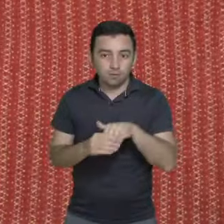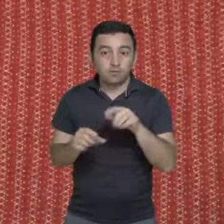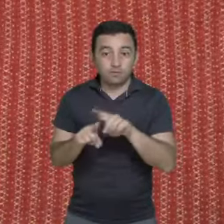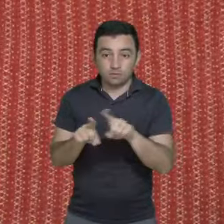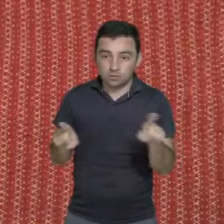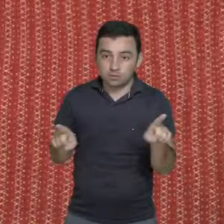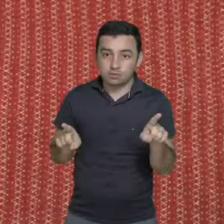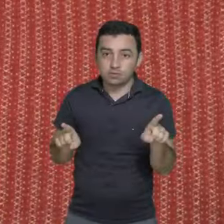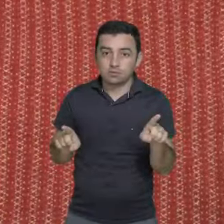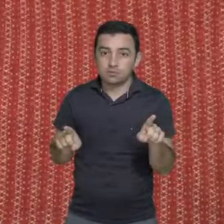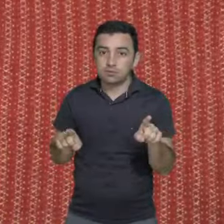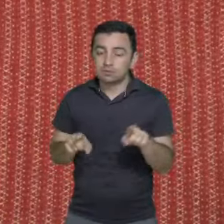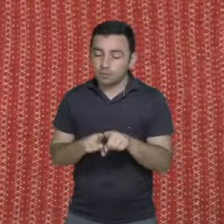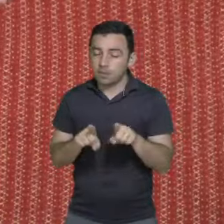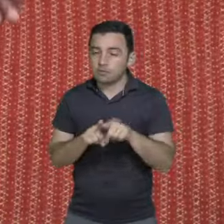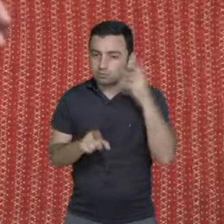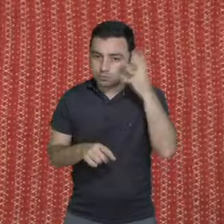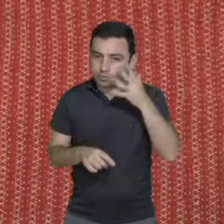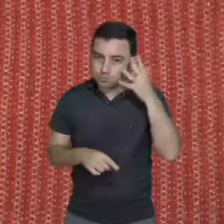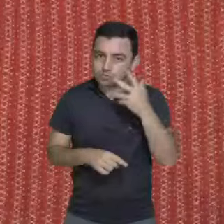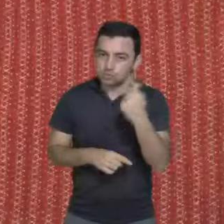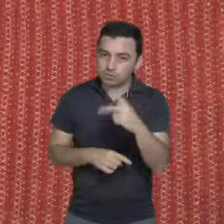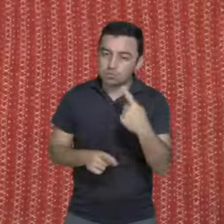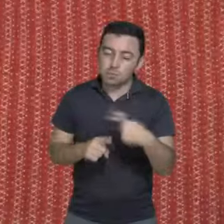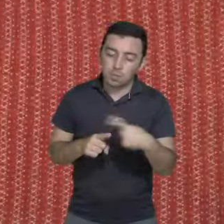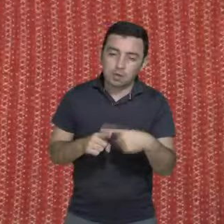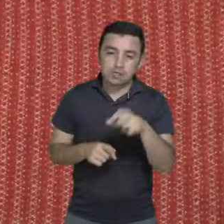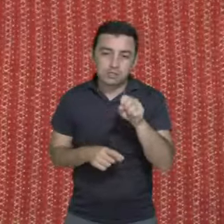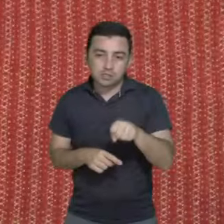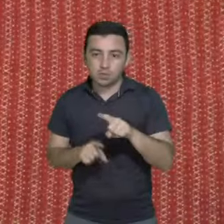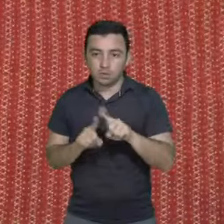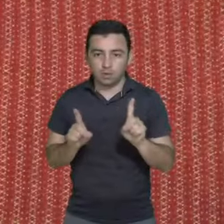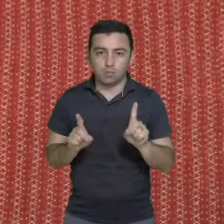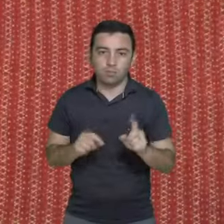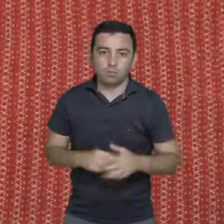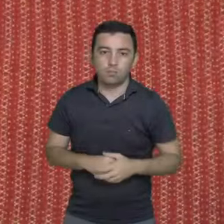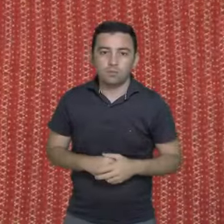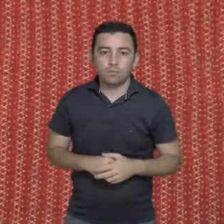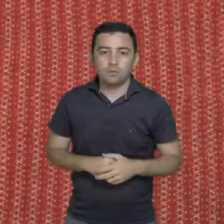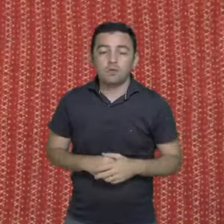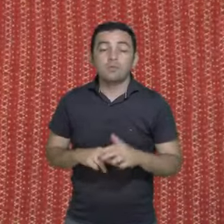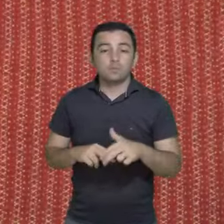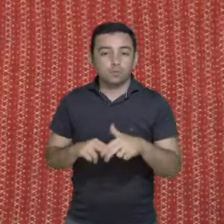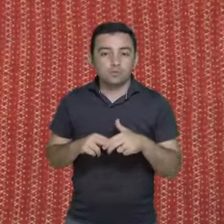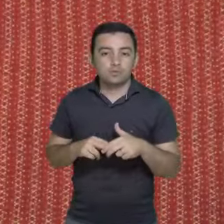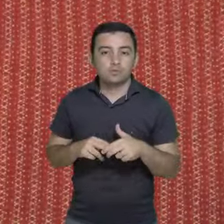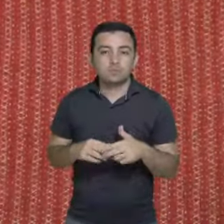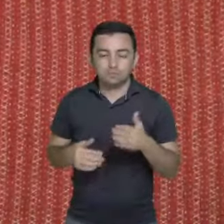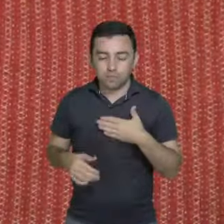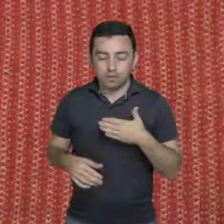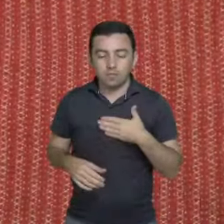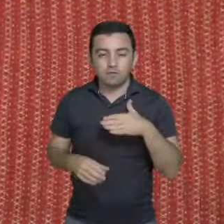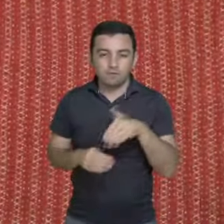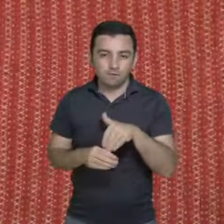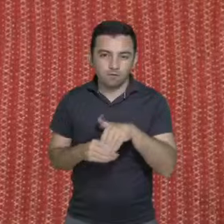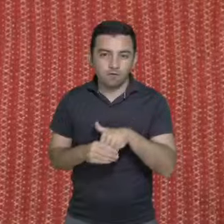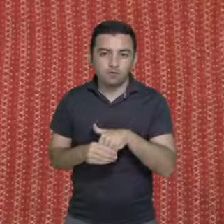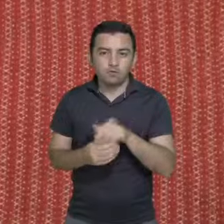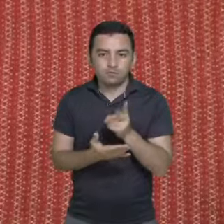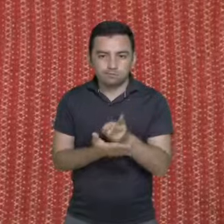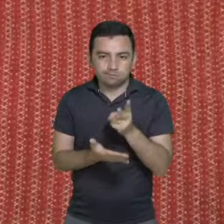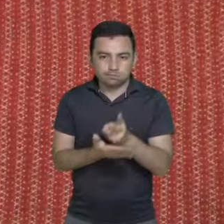as manifestações do porquê votar sim e do porquê votar não. É por isso que o meu voto vai ser pela manutenção